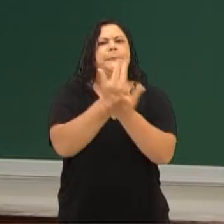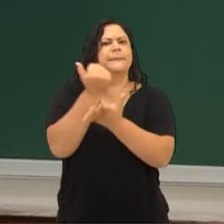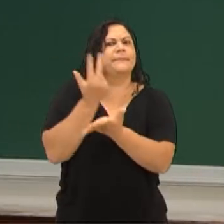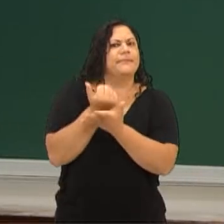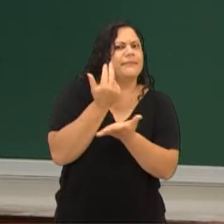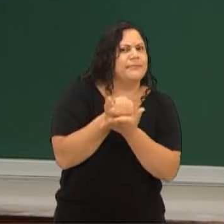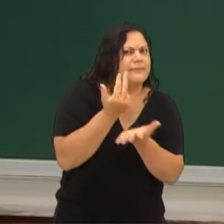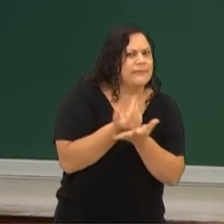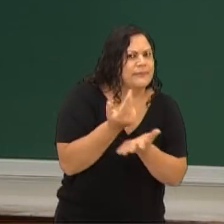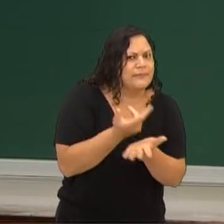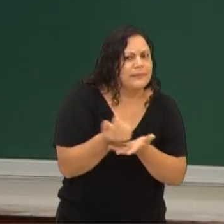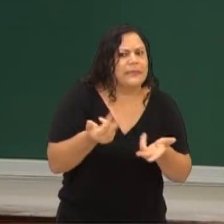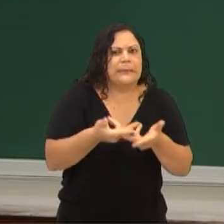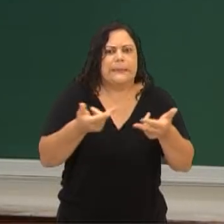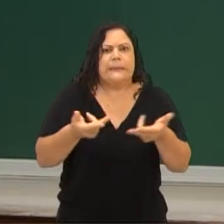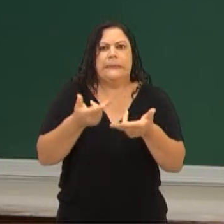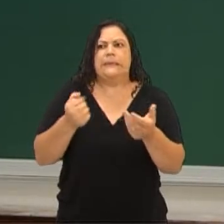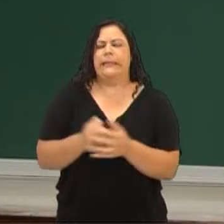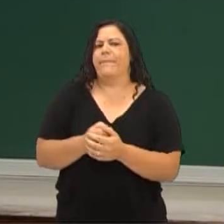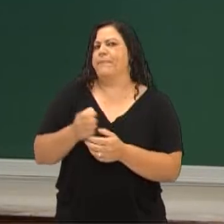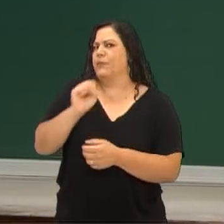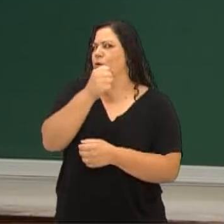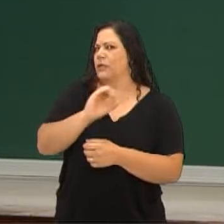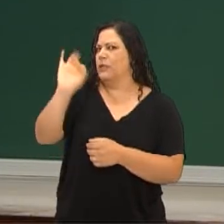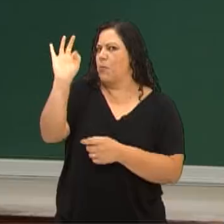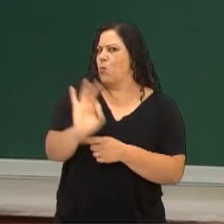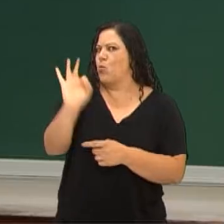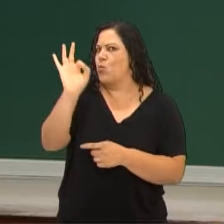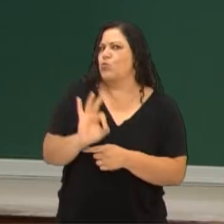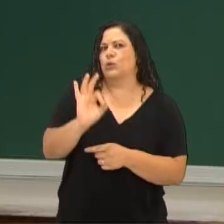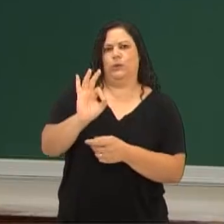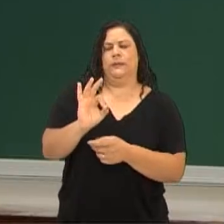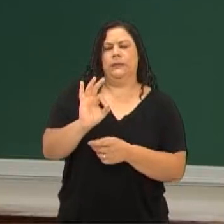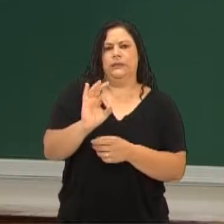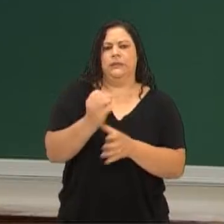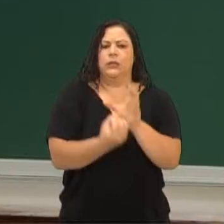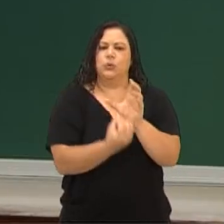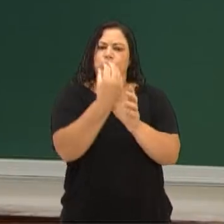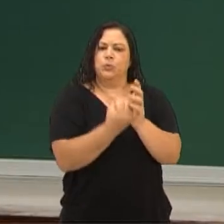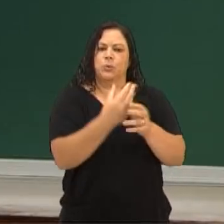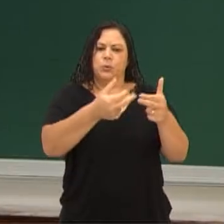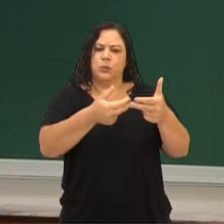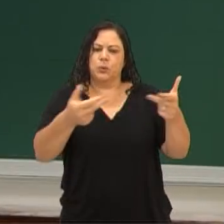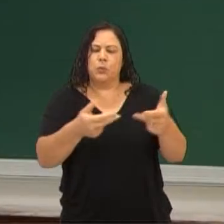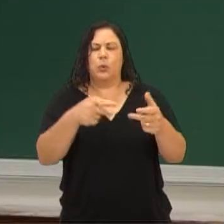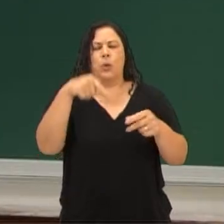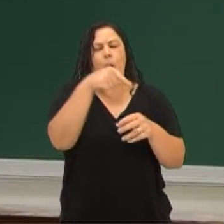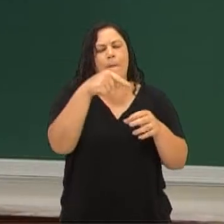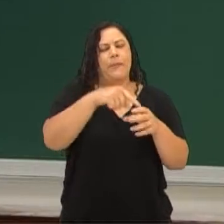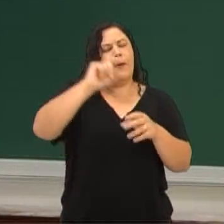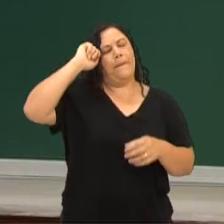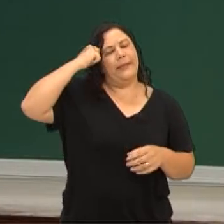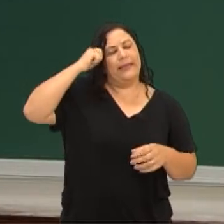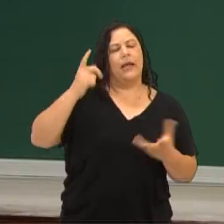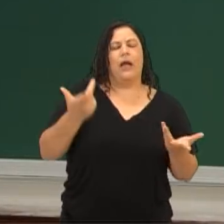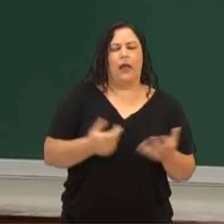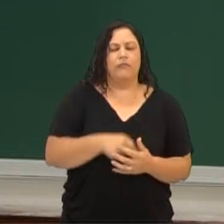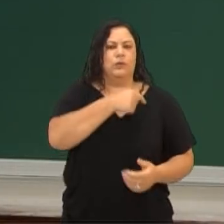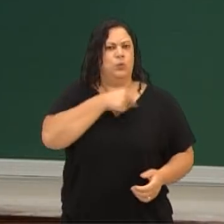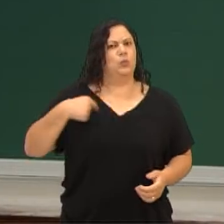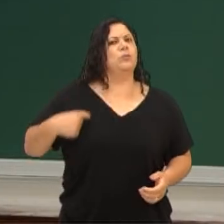que mais da metade, quase 80% da produção africana. Os chineses estão comprando, estão sendo